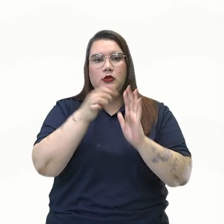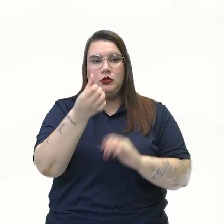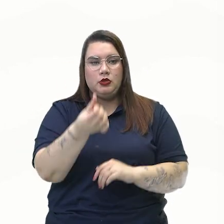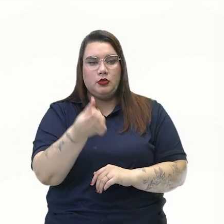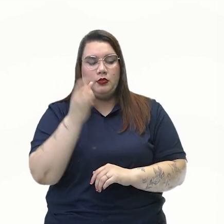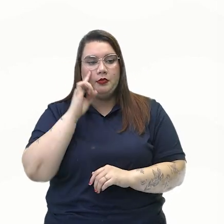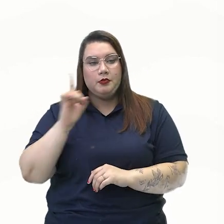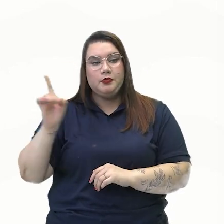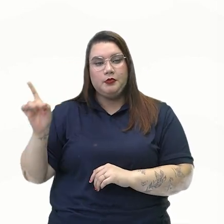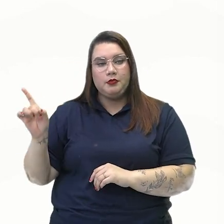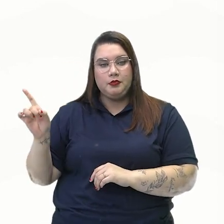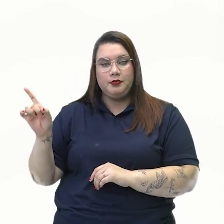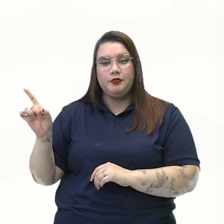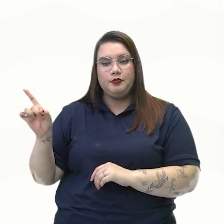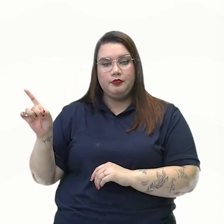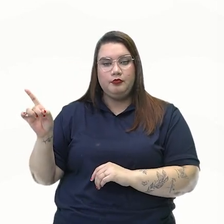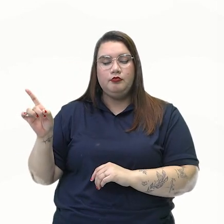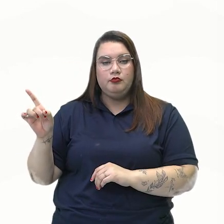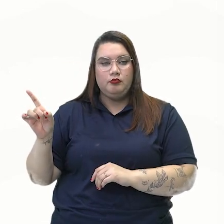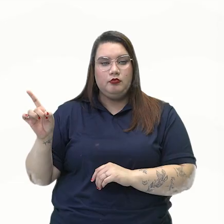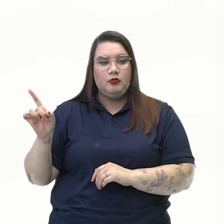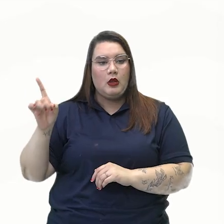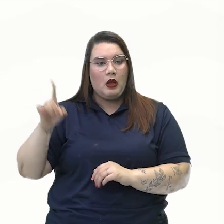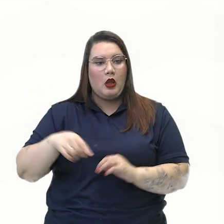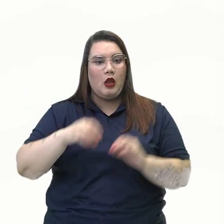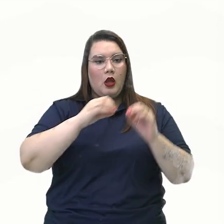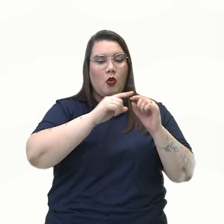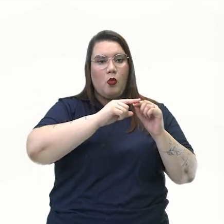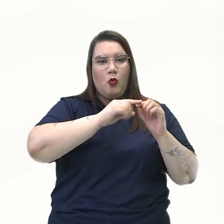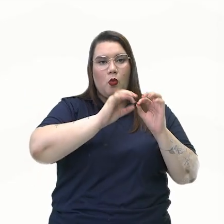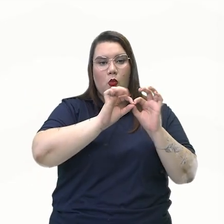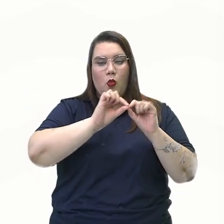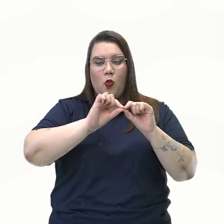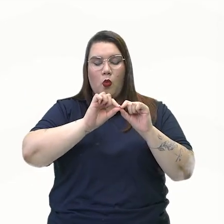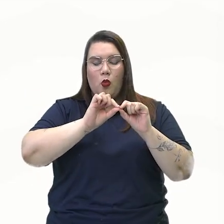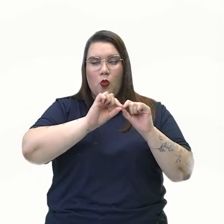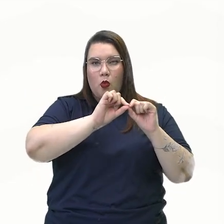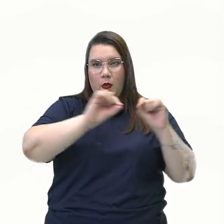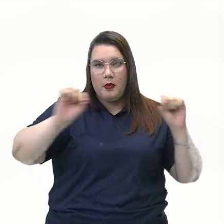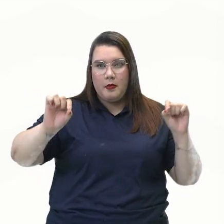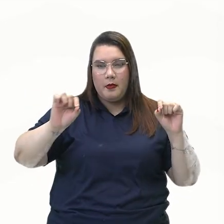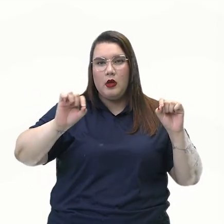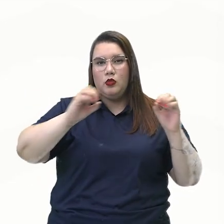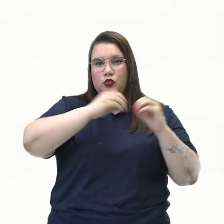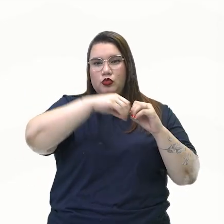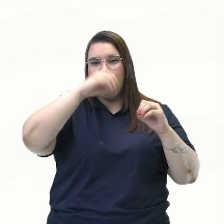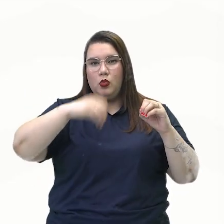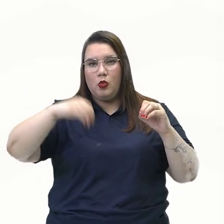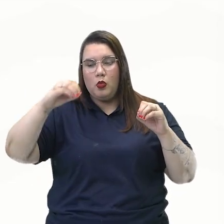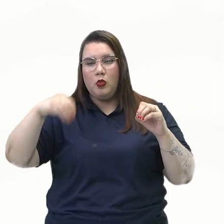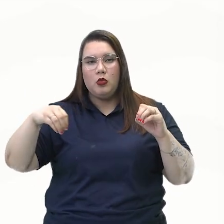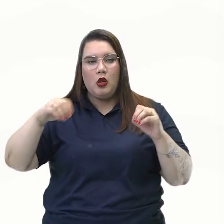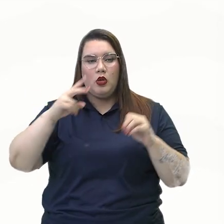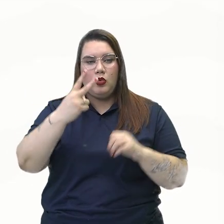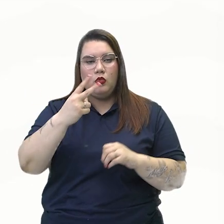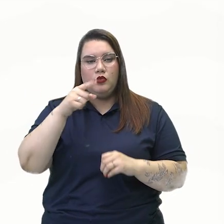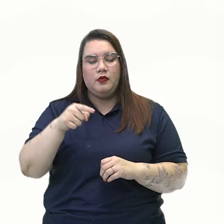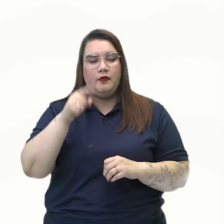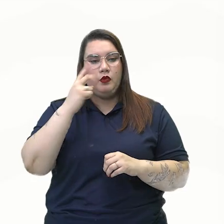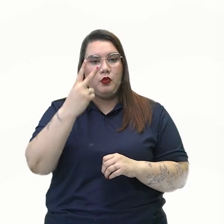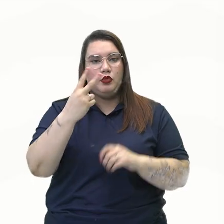6. Aqui está, então, o comprimento de onda. É um comprimento de onda bem pequenininho. 2 vezes 10 a menos